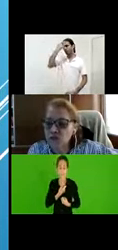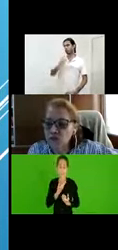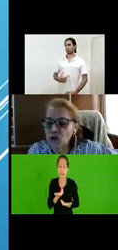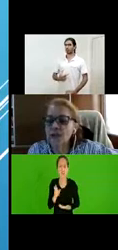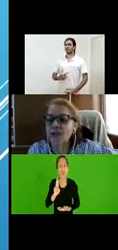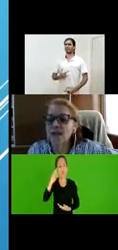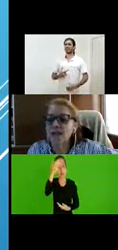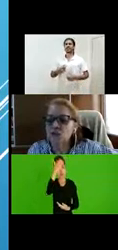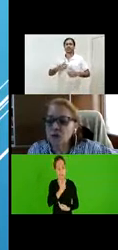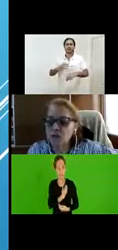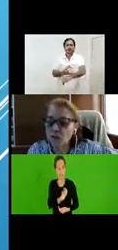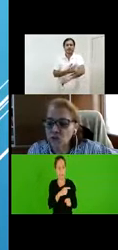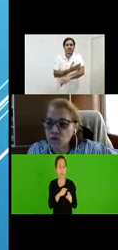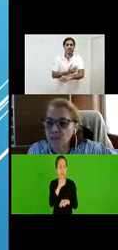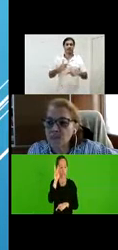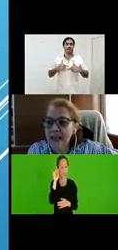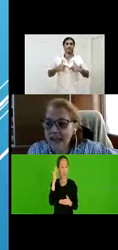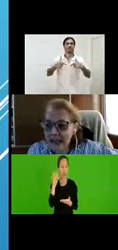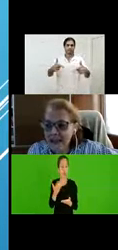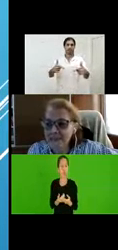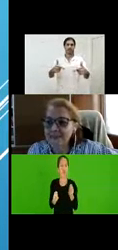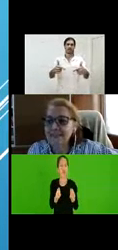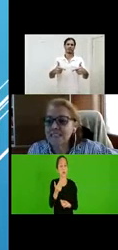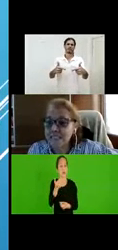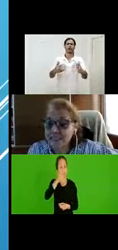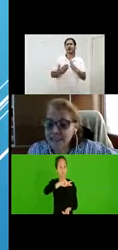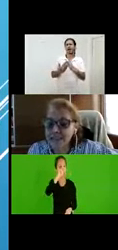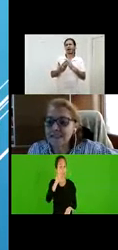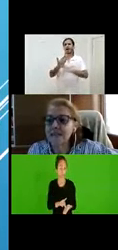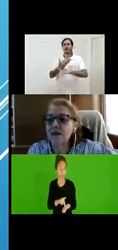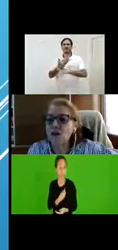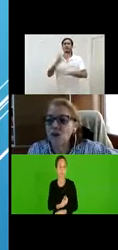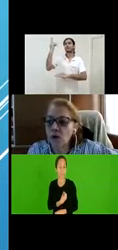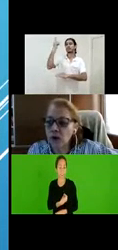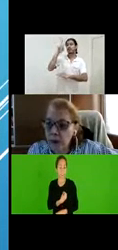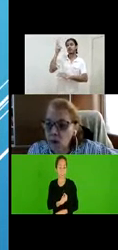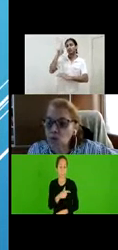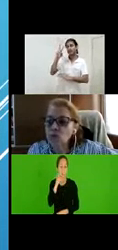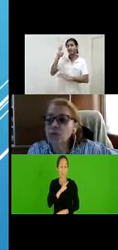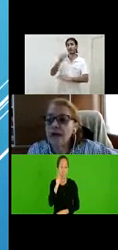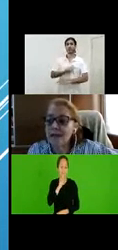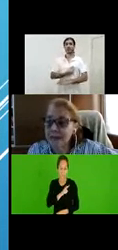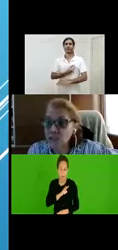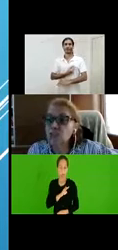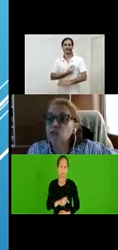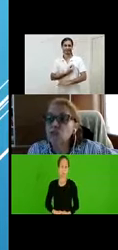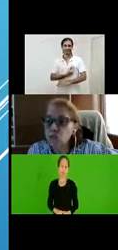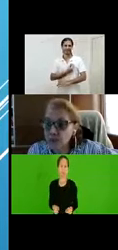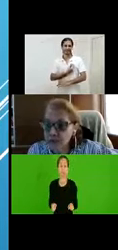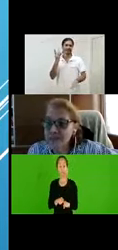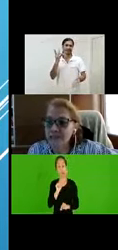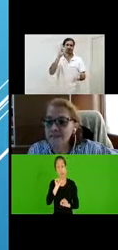da sua história, das suas condições reais de existência e para alguns até de